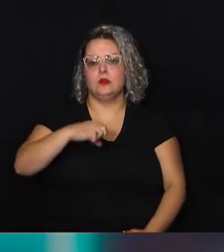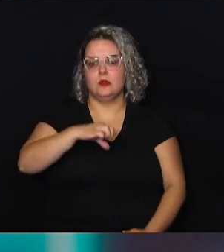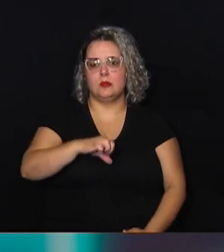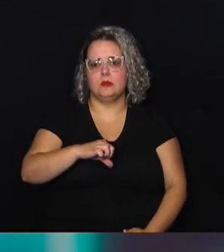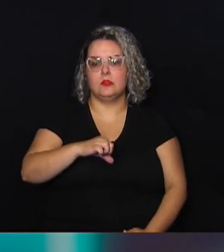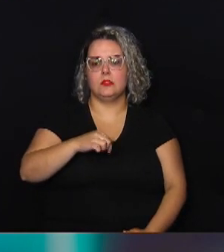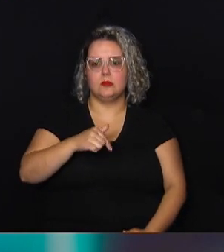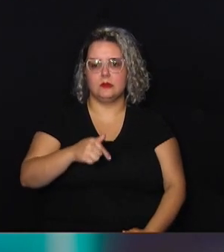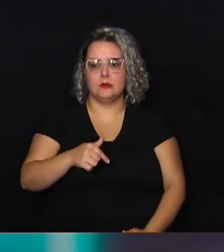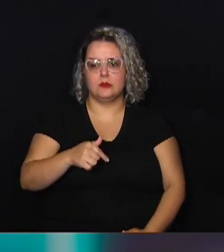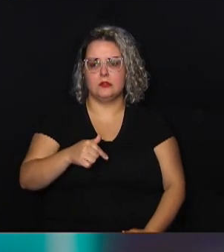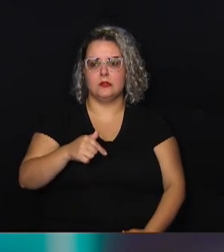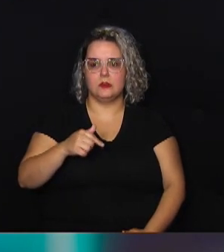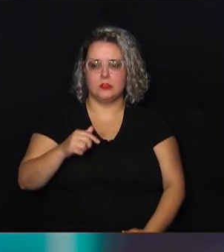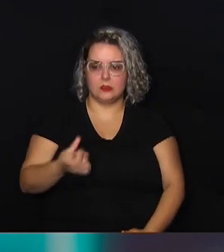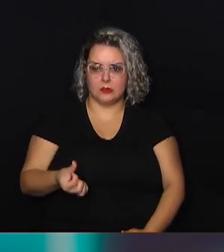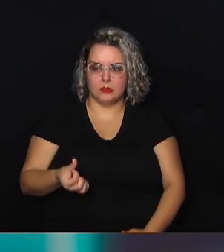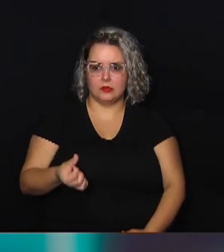1.699.058.000.